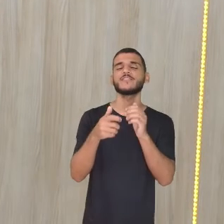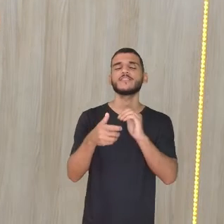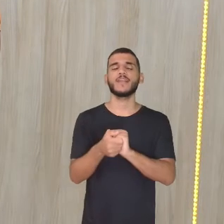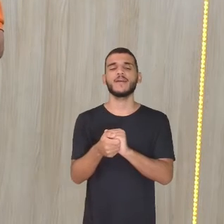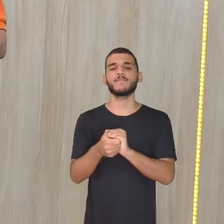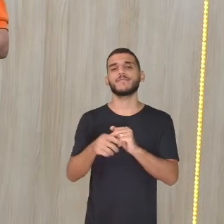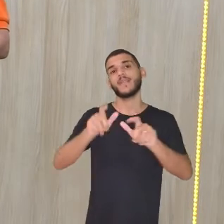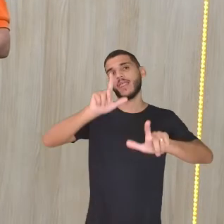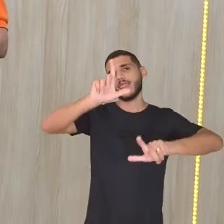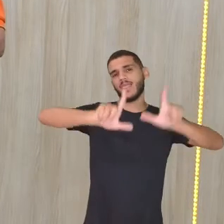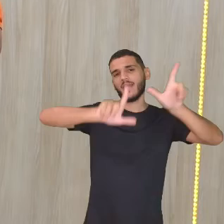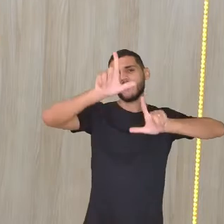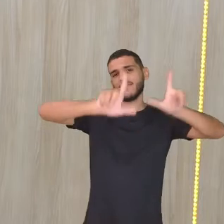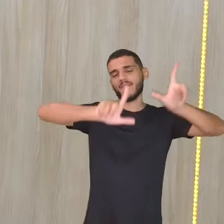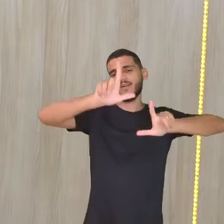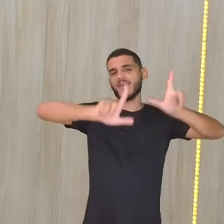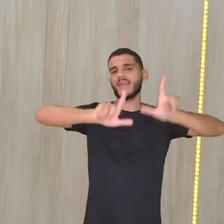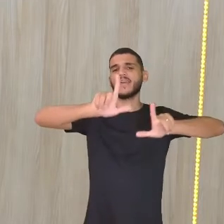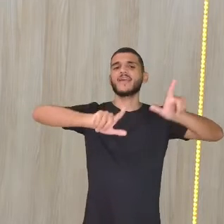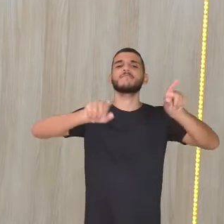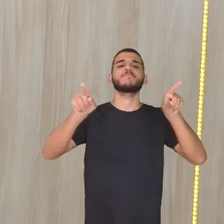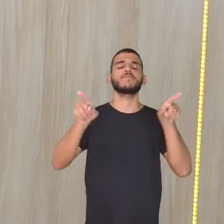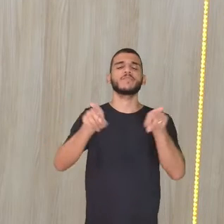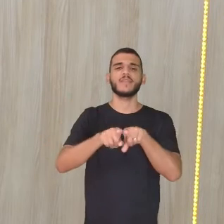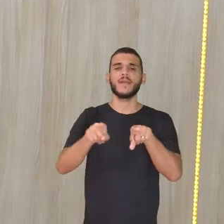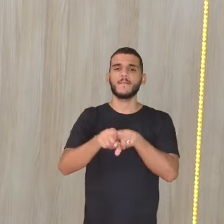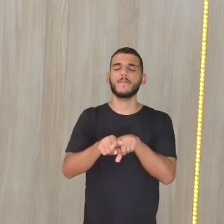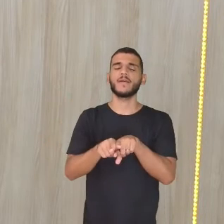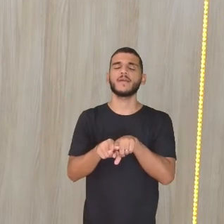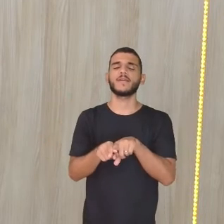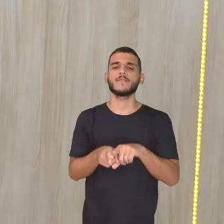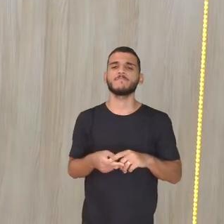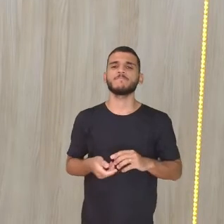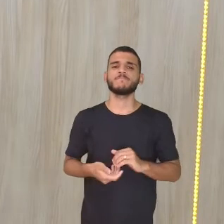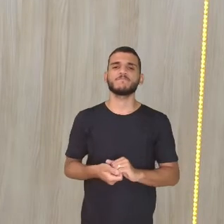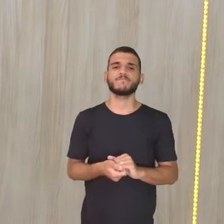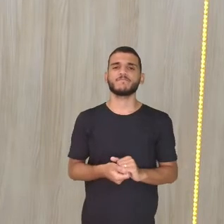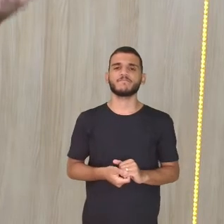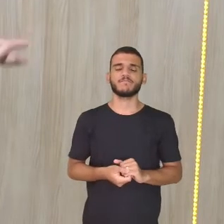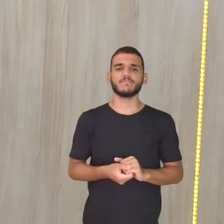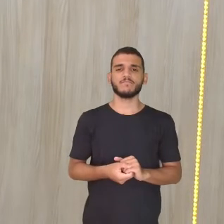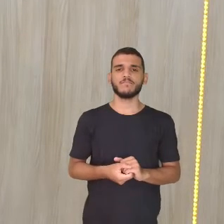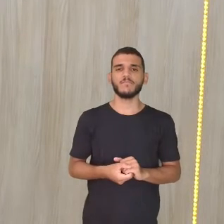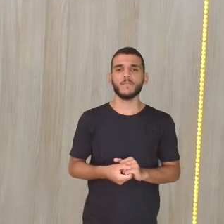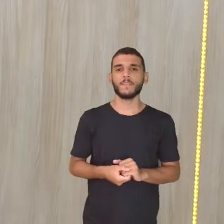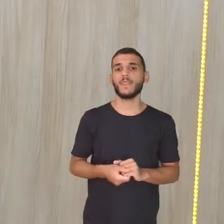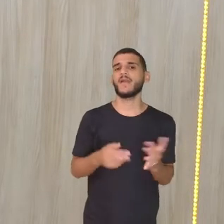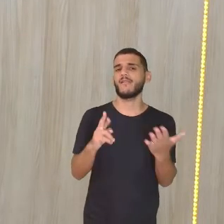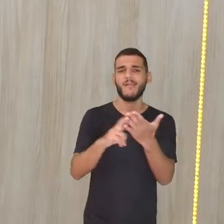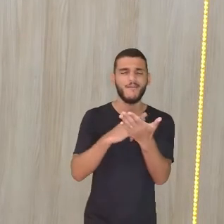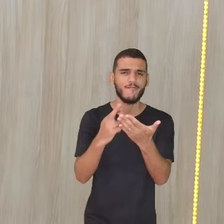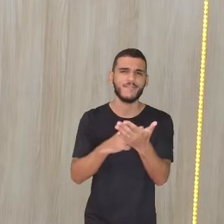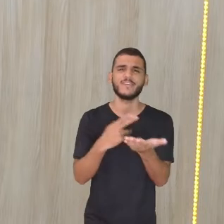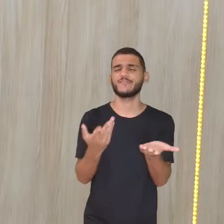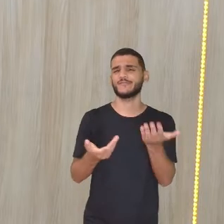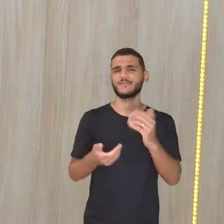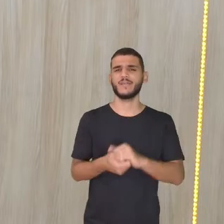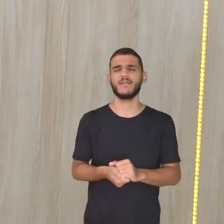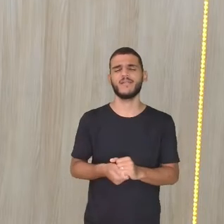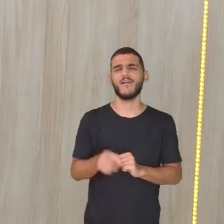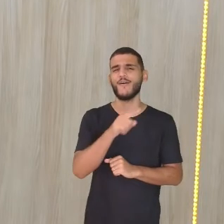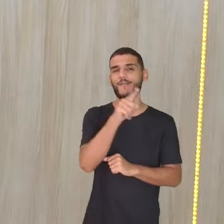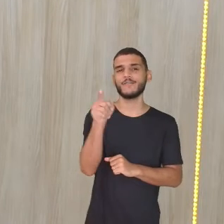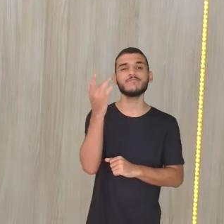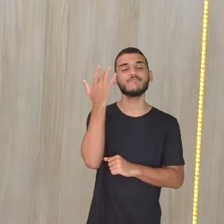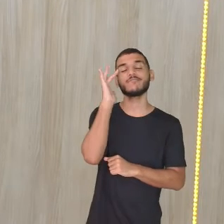TV, podem encontrar uma entrevista sendo exibida também, não é, em uma das revistas. O que é que